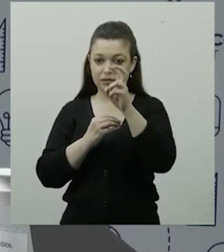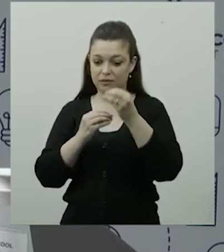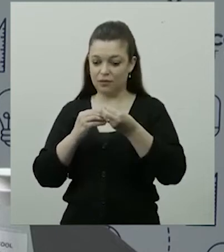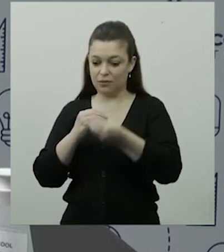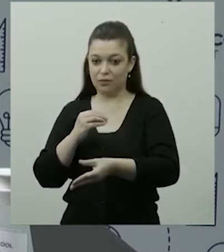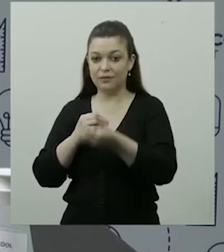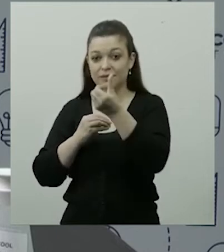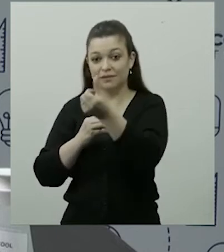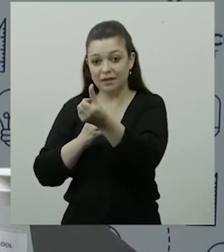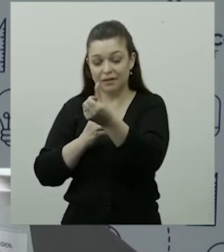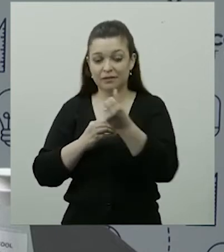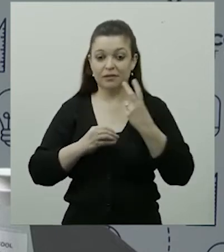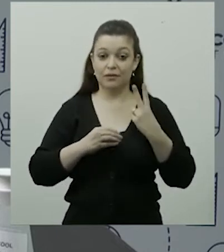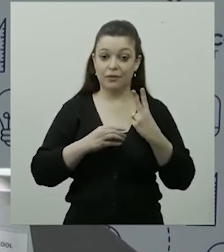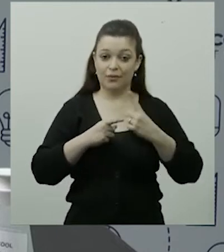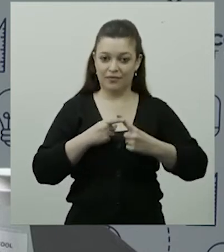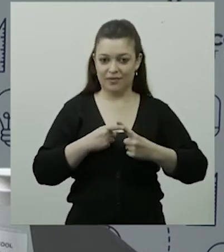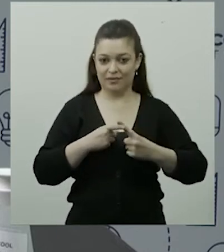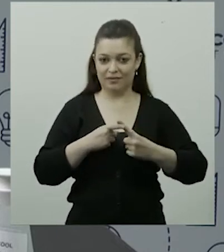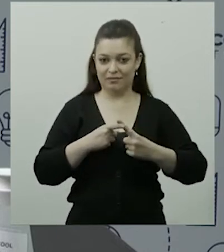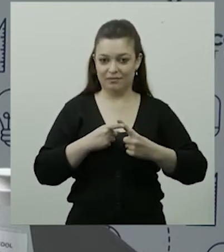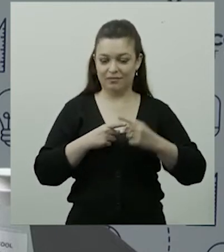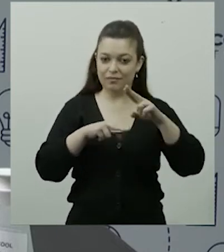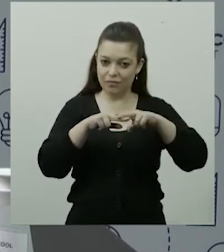5, 6.